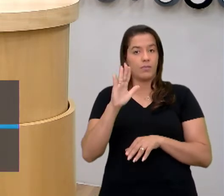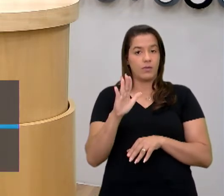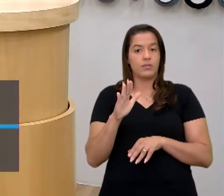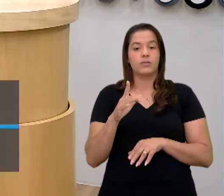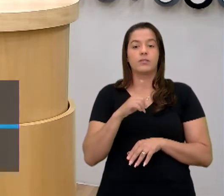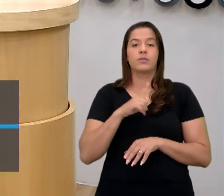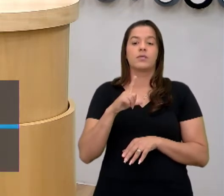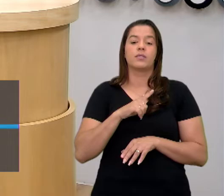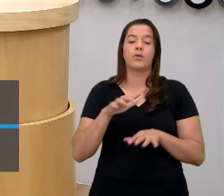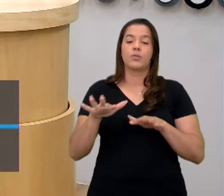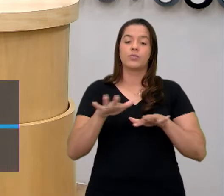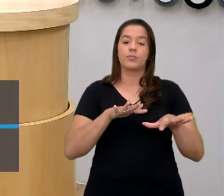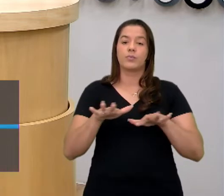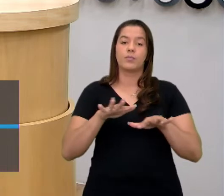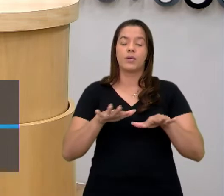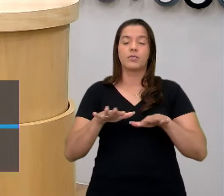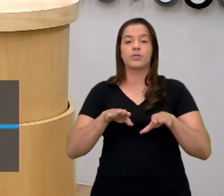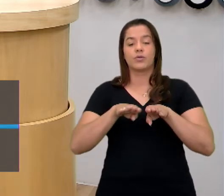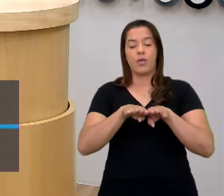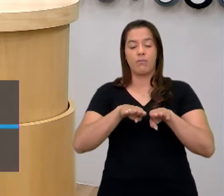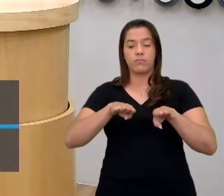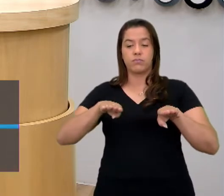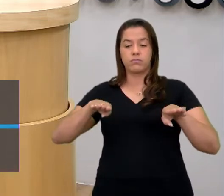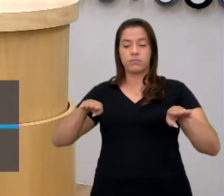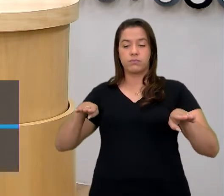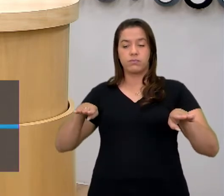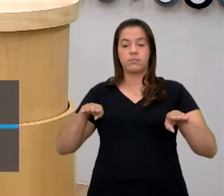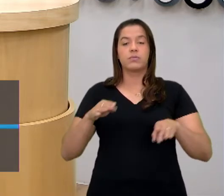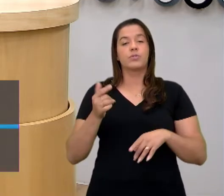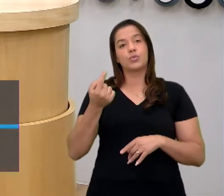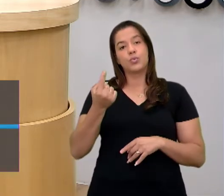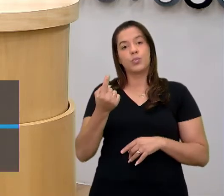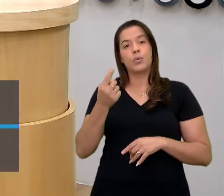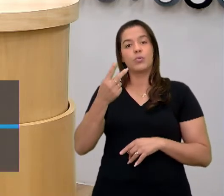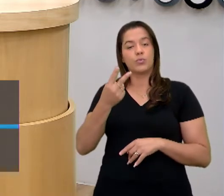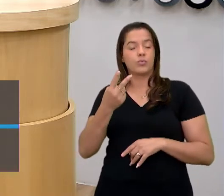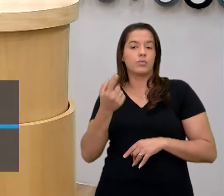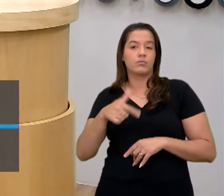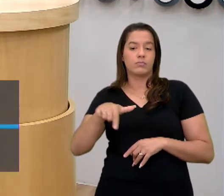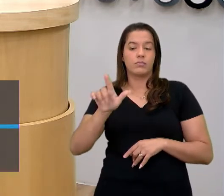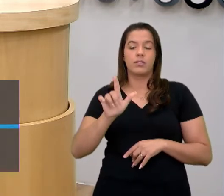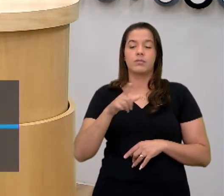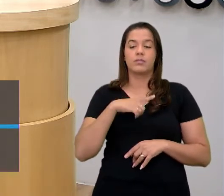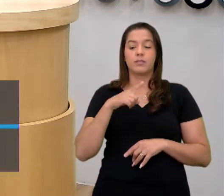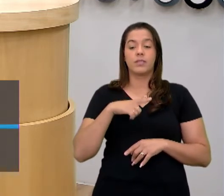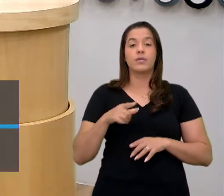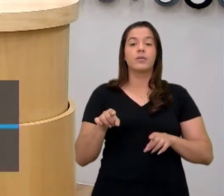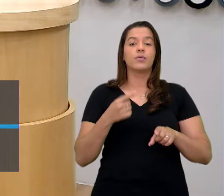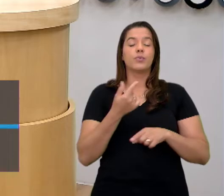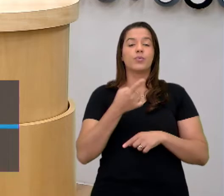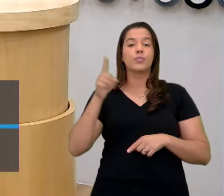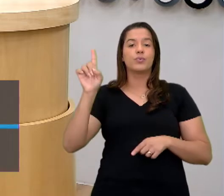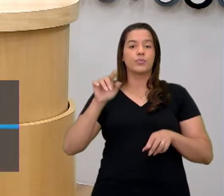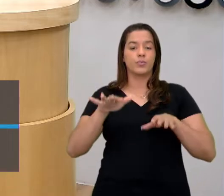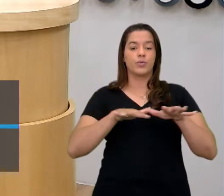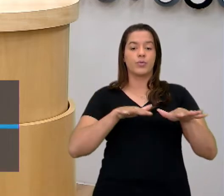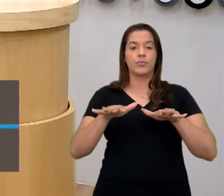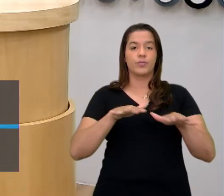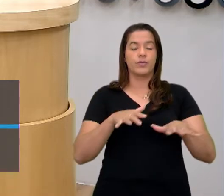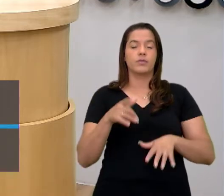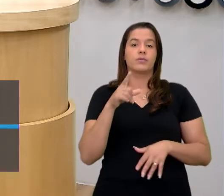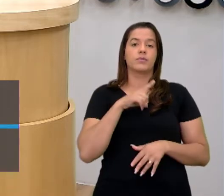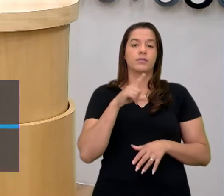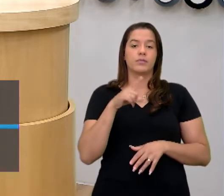movimento divergente, que é o afastamento de duas ou mais placas. E agora você tem esse último movimento, que nós chamamos de